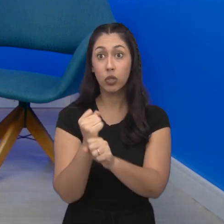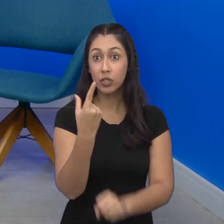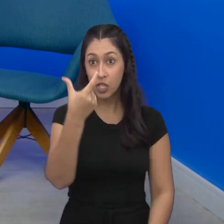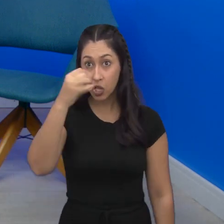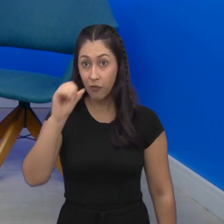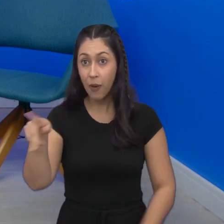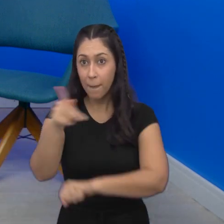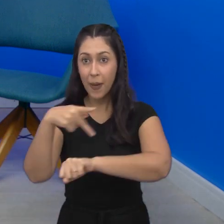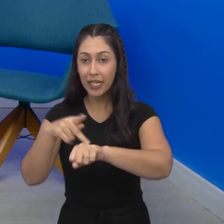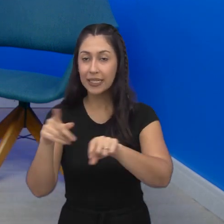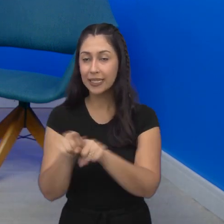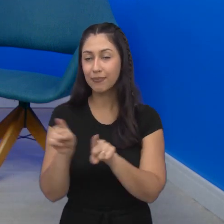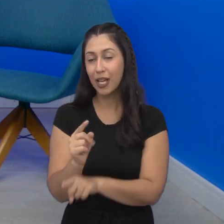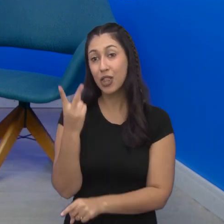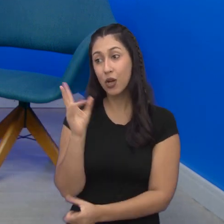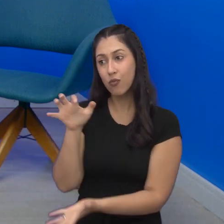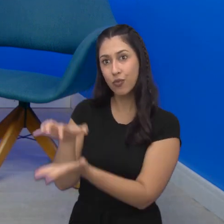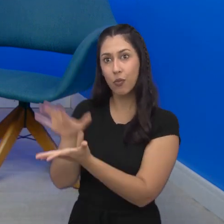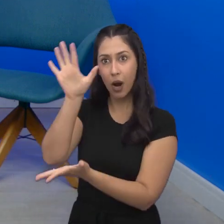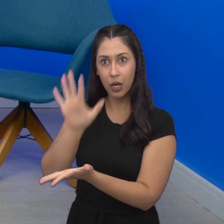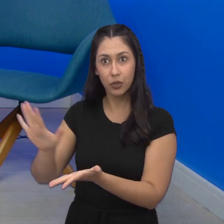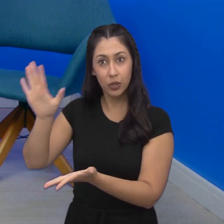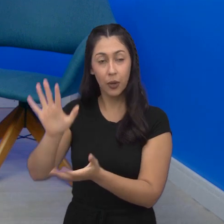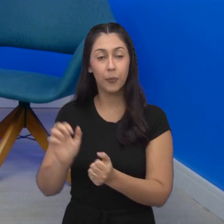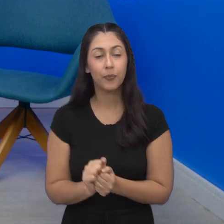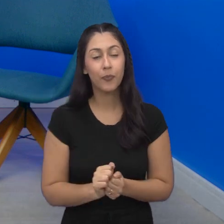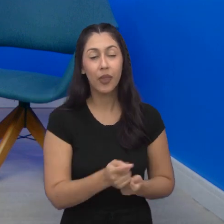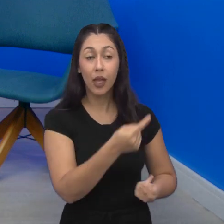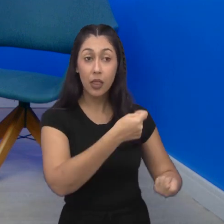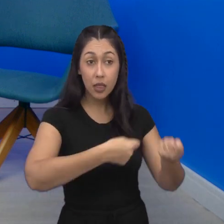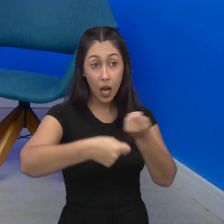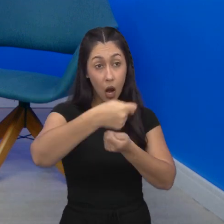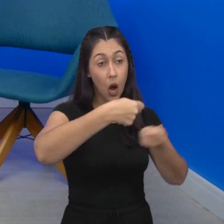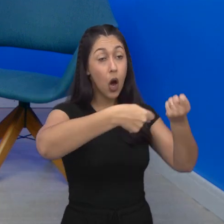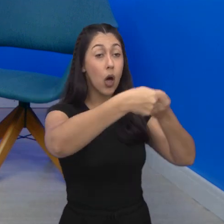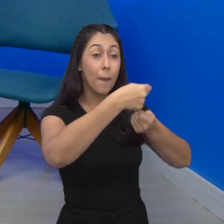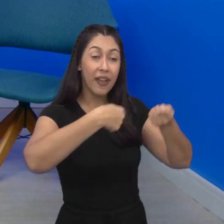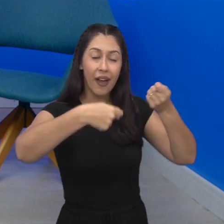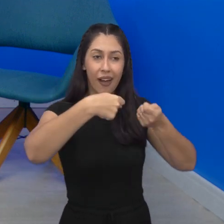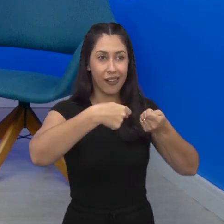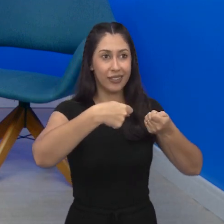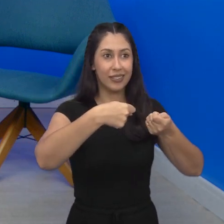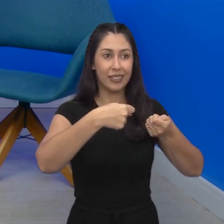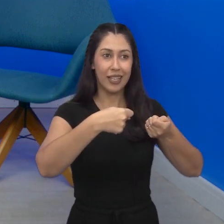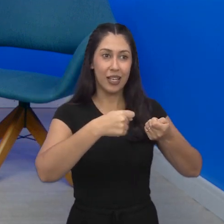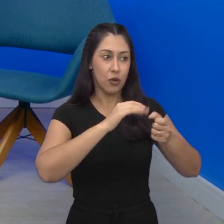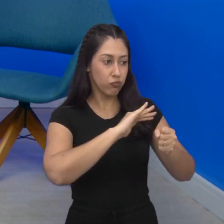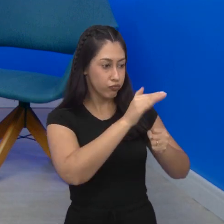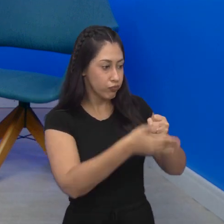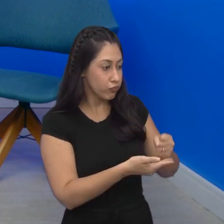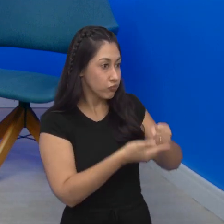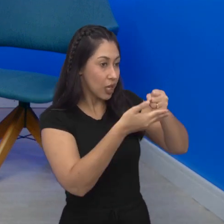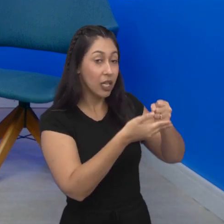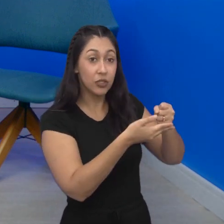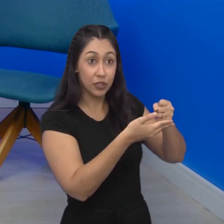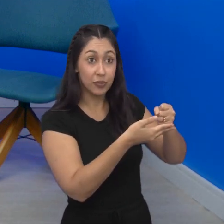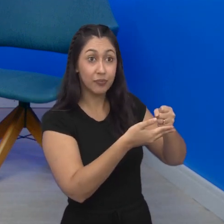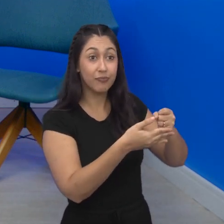e 2 órgãos regionais. E como a economia envolve muito mais do que apenas a sustentabilidade